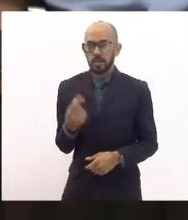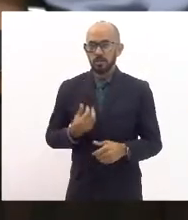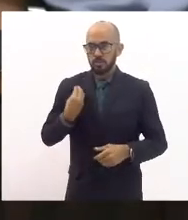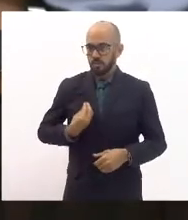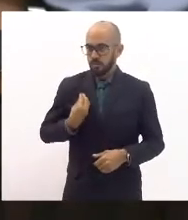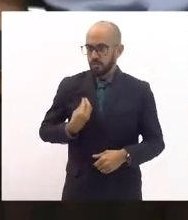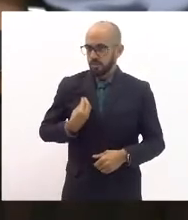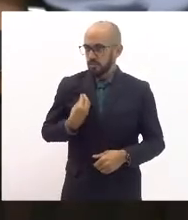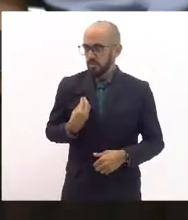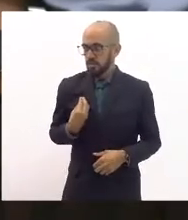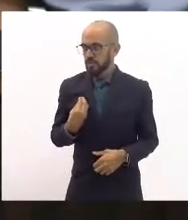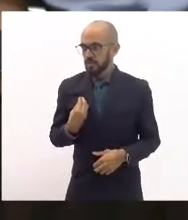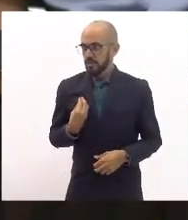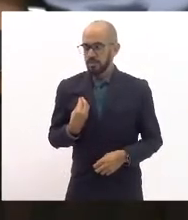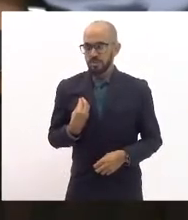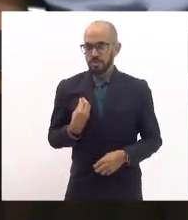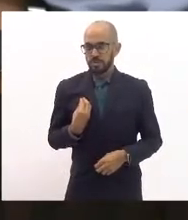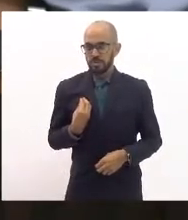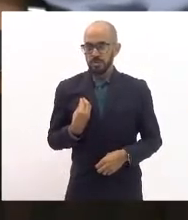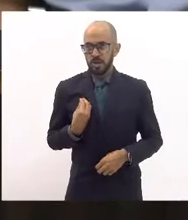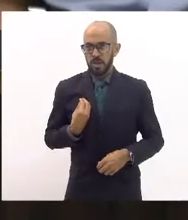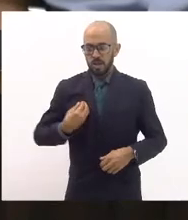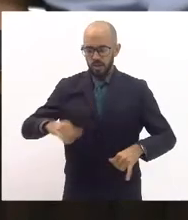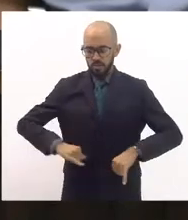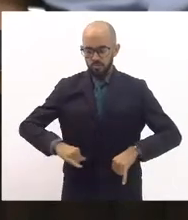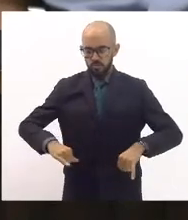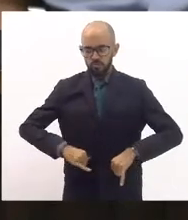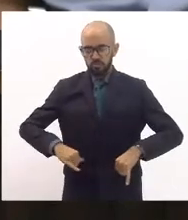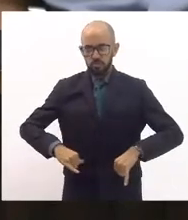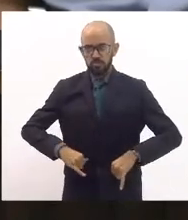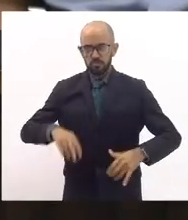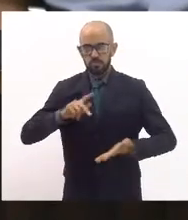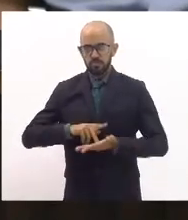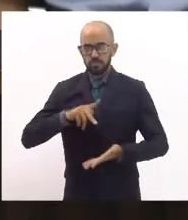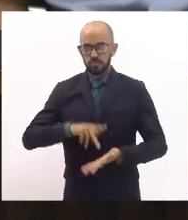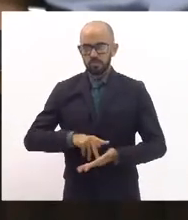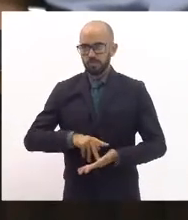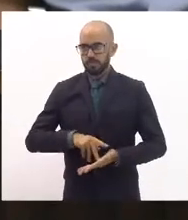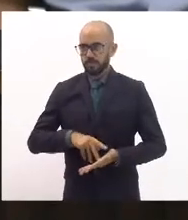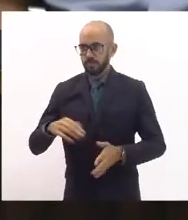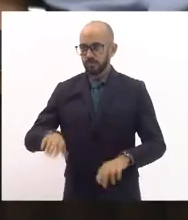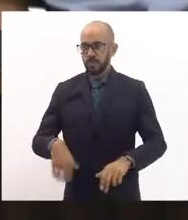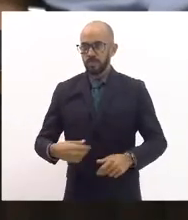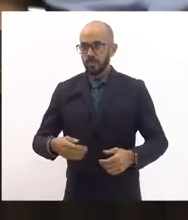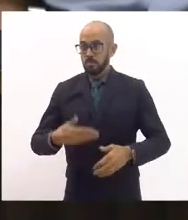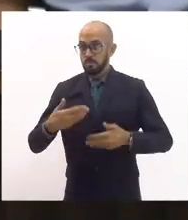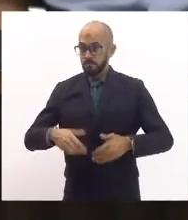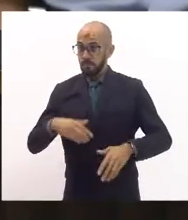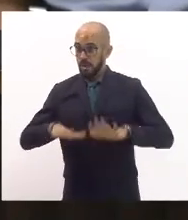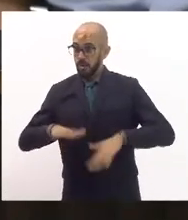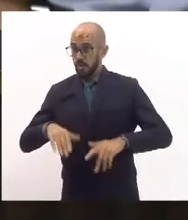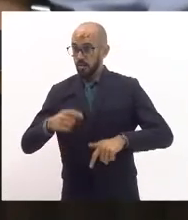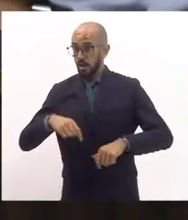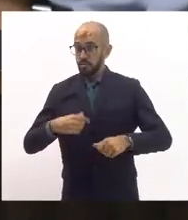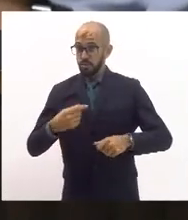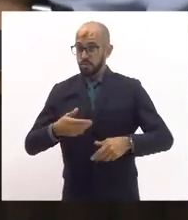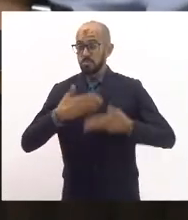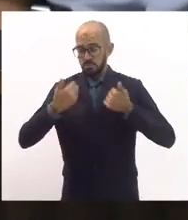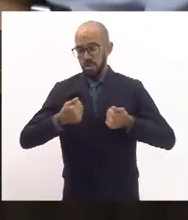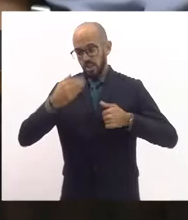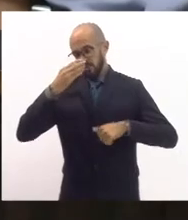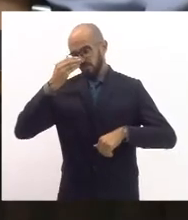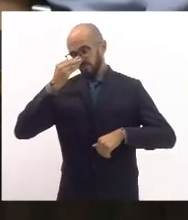estar mais próximo possível das Dores e verdades daqueles que preferimos muitas vezes não ver